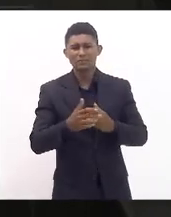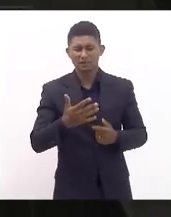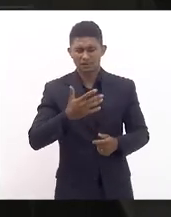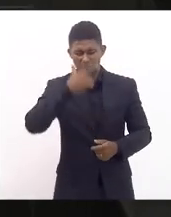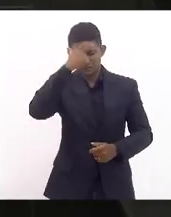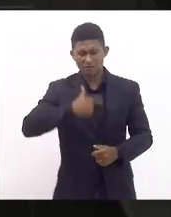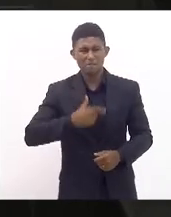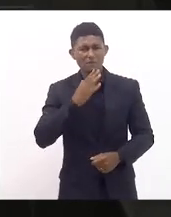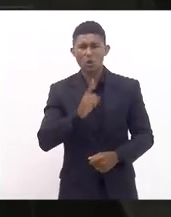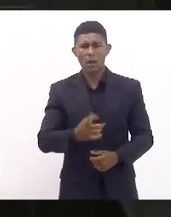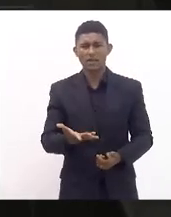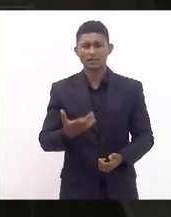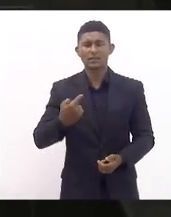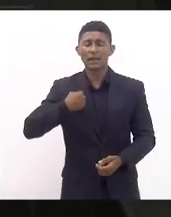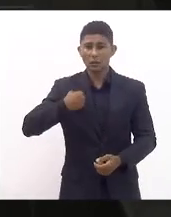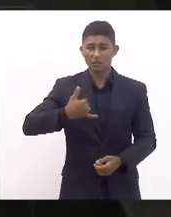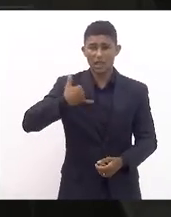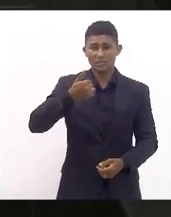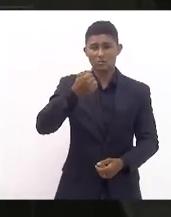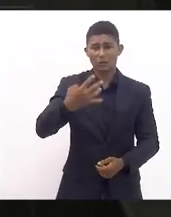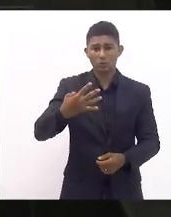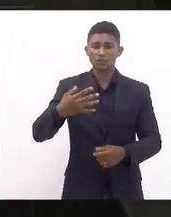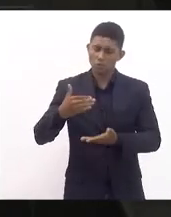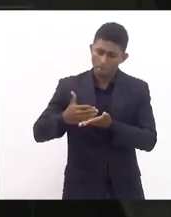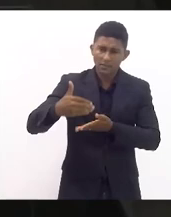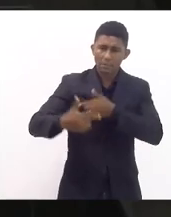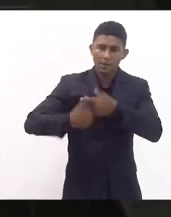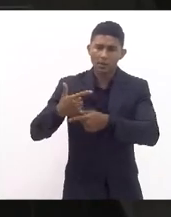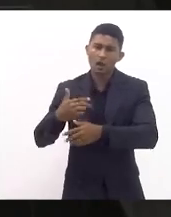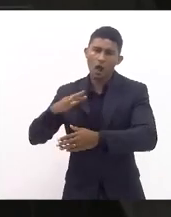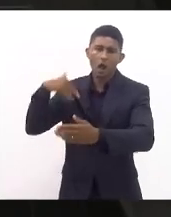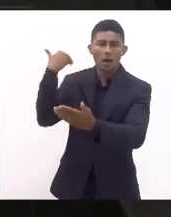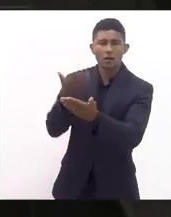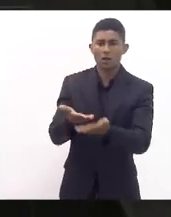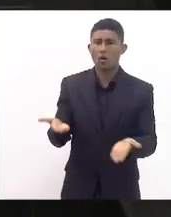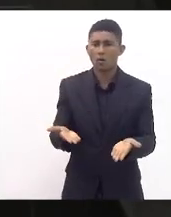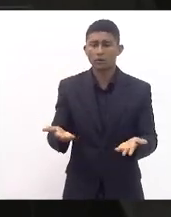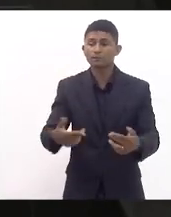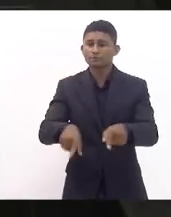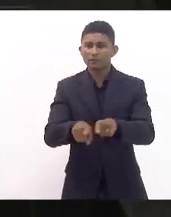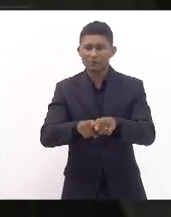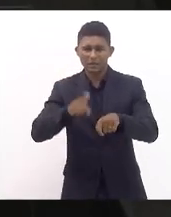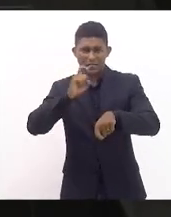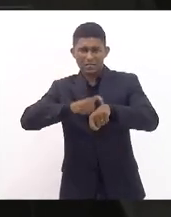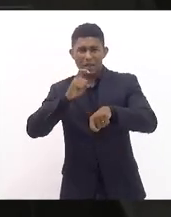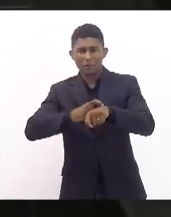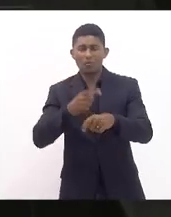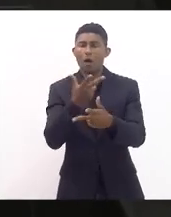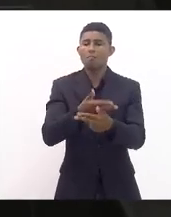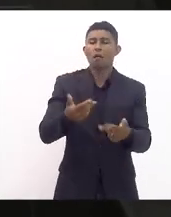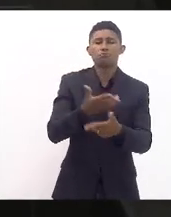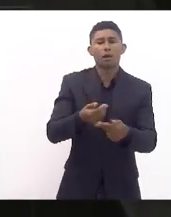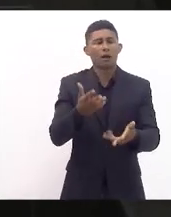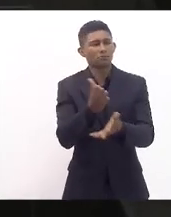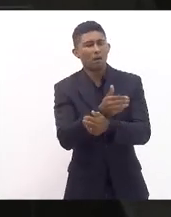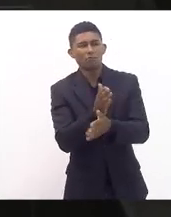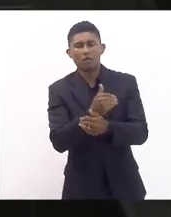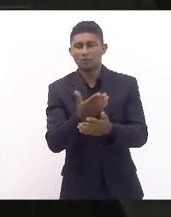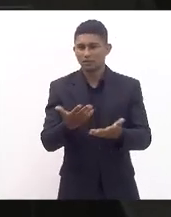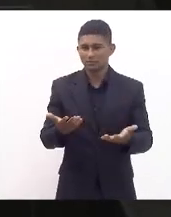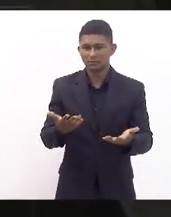trabalhou desde os 14 anos de idade. E não perca seu tempo também em defender quem o senhor mal